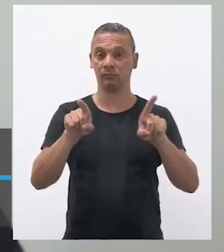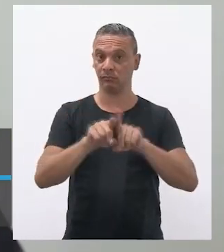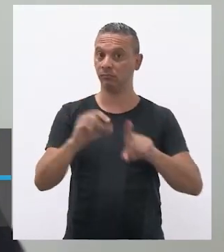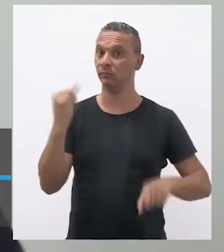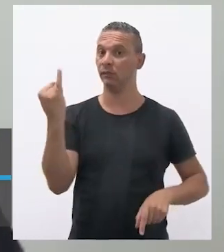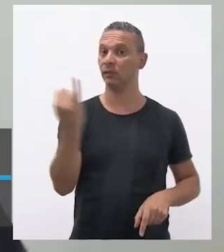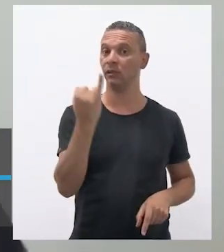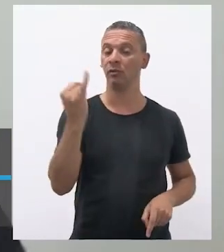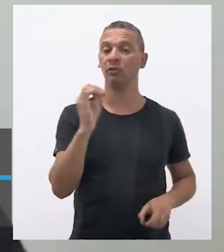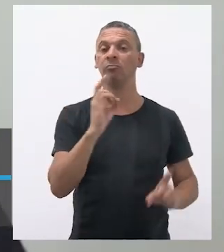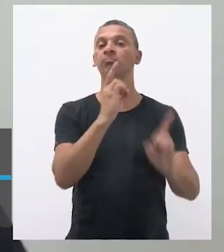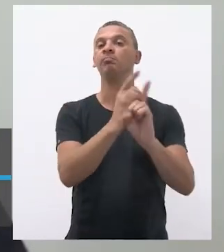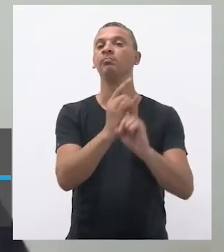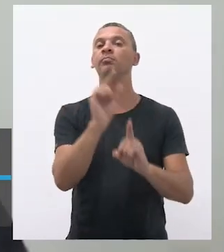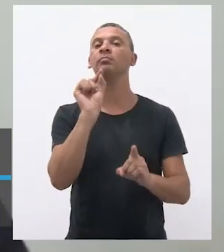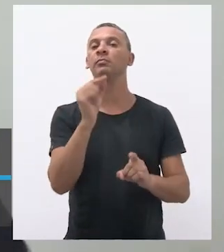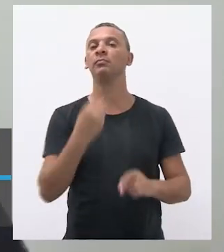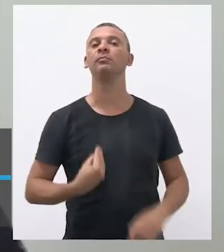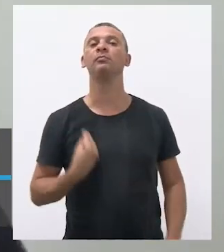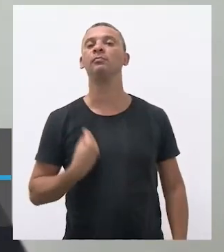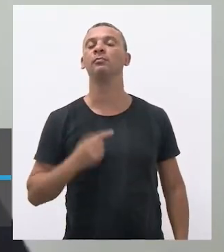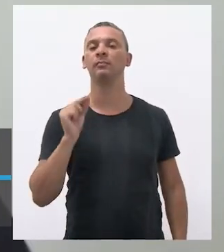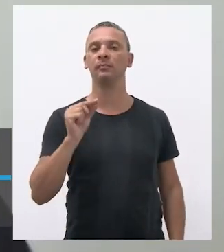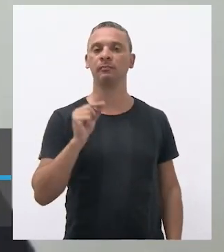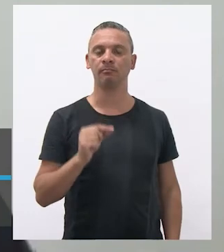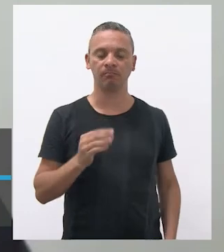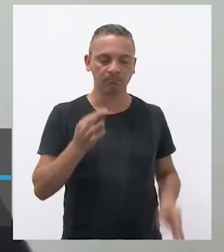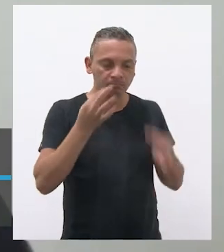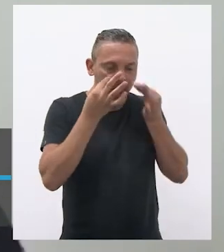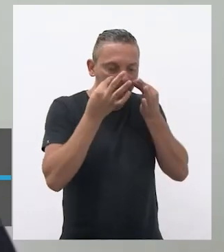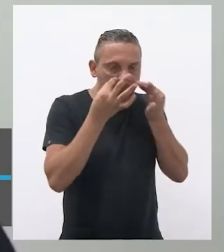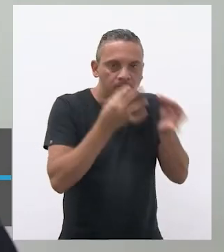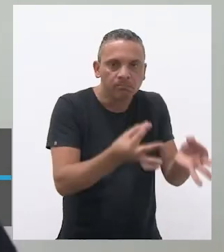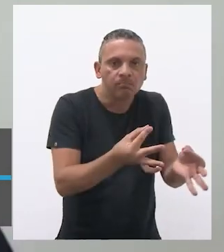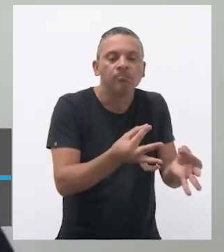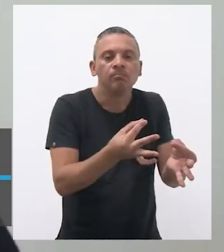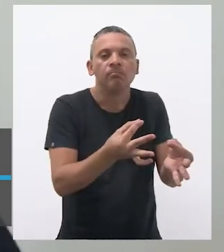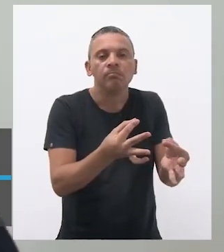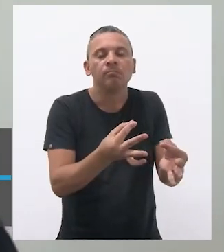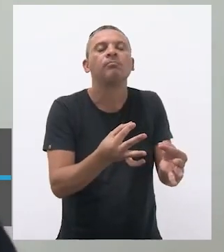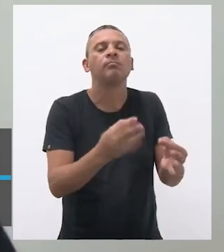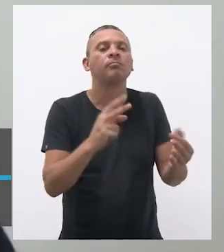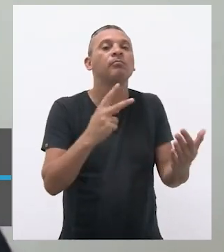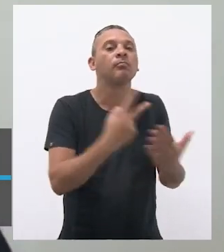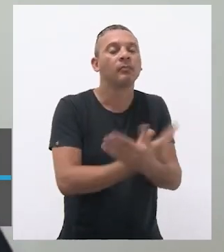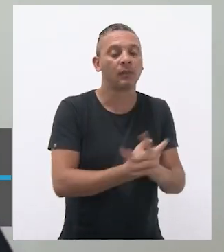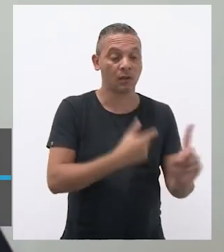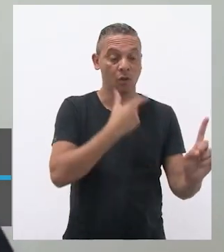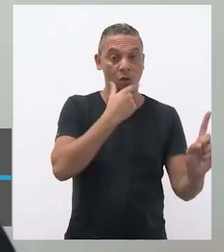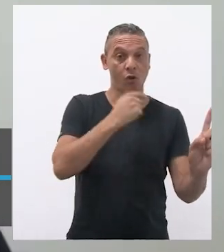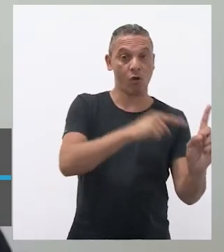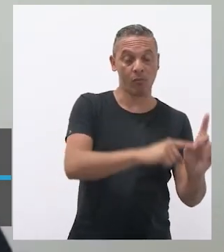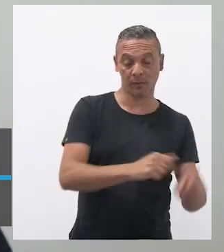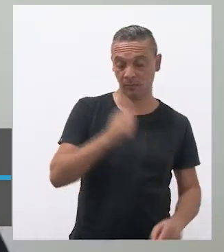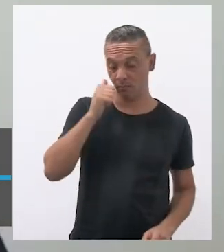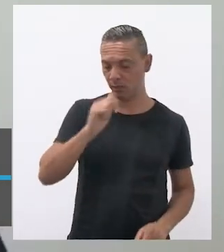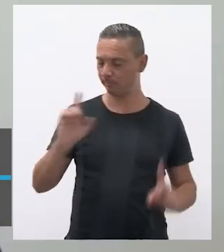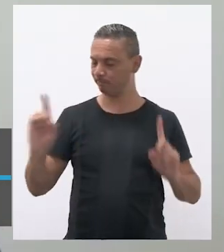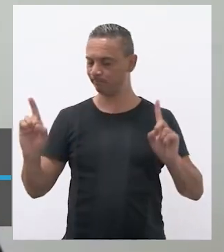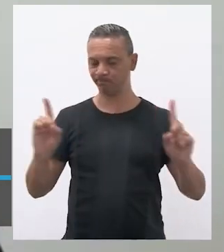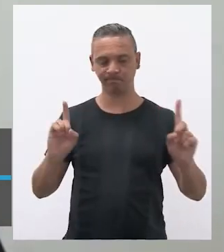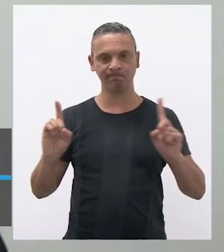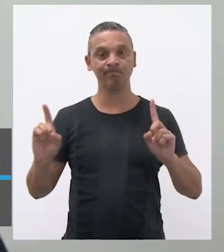é a constatação de que existe uma tensão estabelecida entre o que é ser homem e o que é ser mulher, porque os papéis